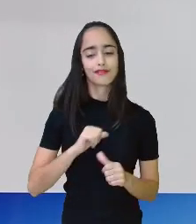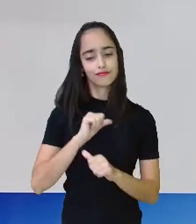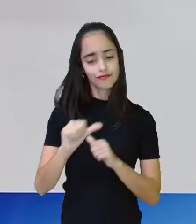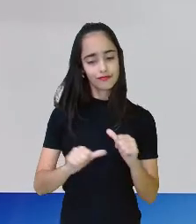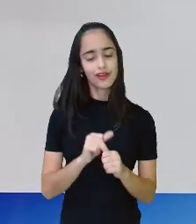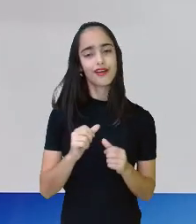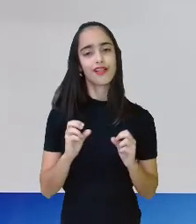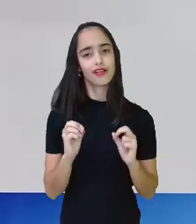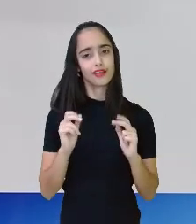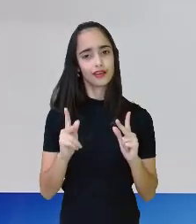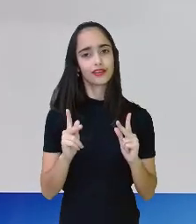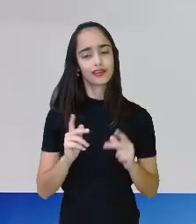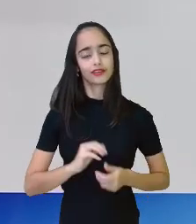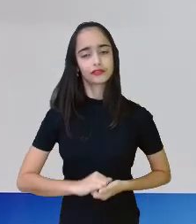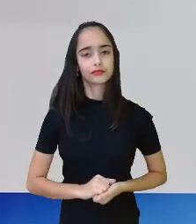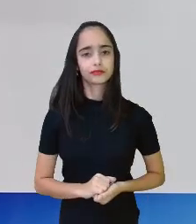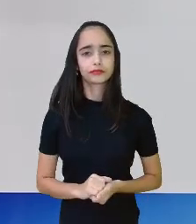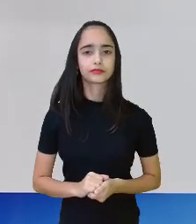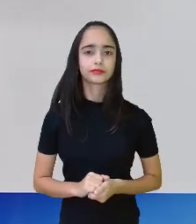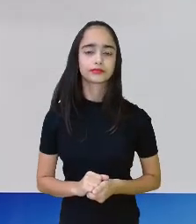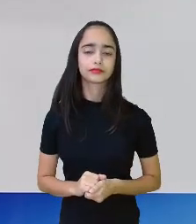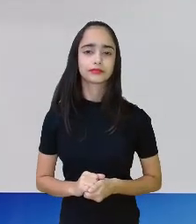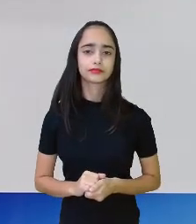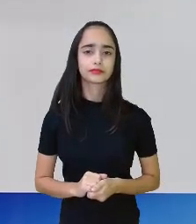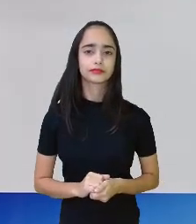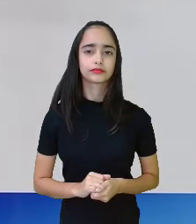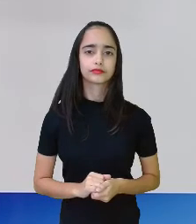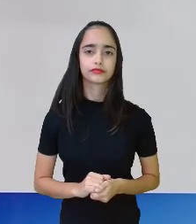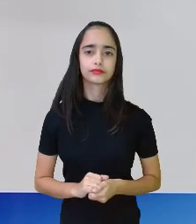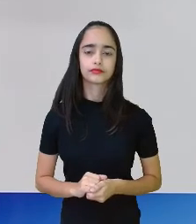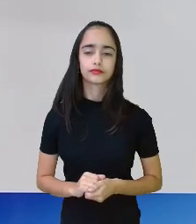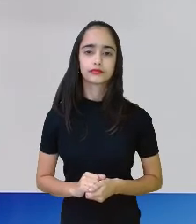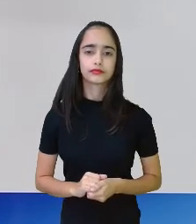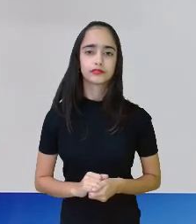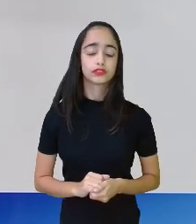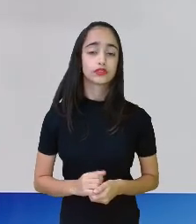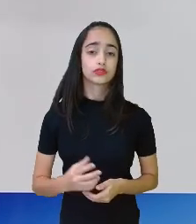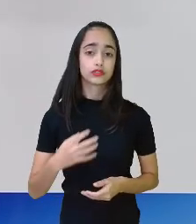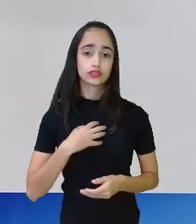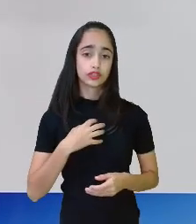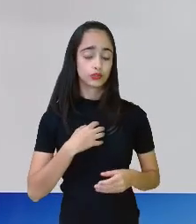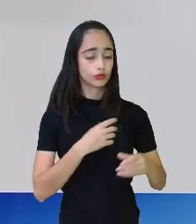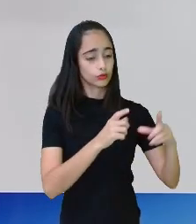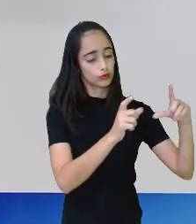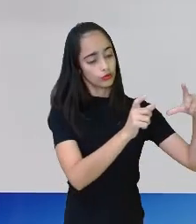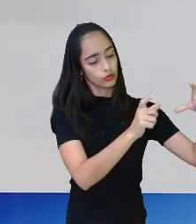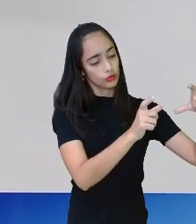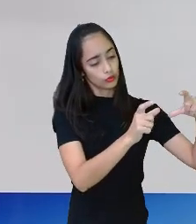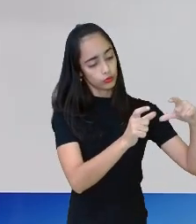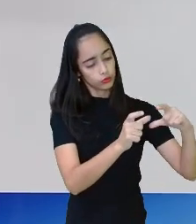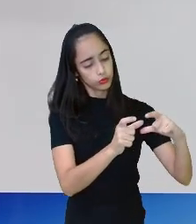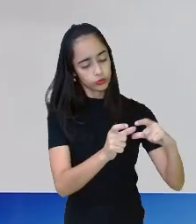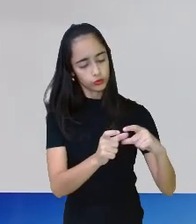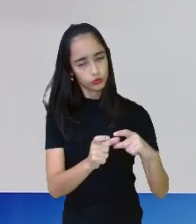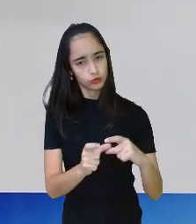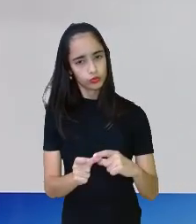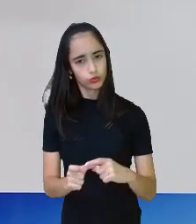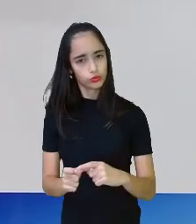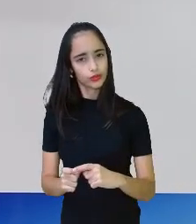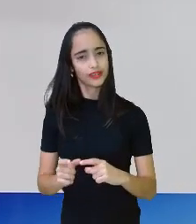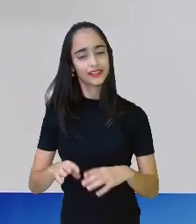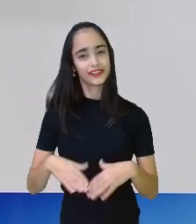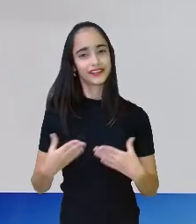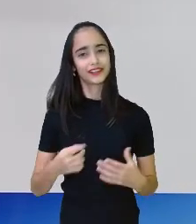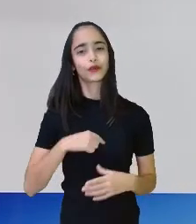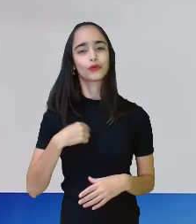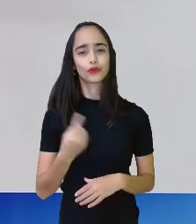o menor, de forma decrescente. Tá certo? E de forma decrescente, então a gente vai ali subtraindo. Nós temos